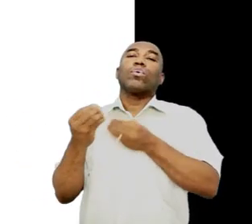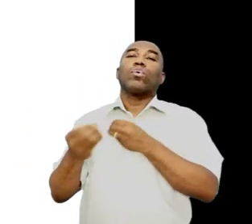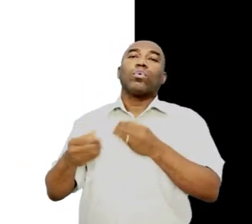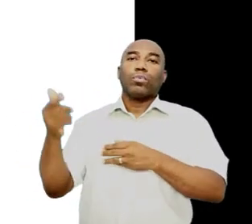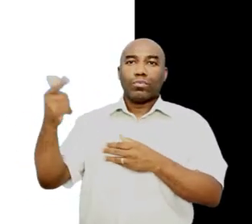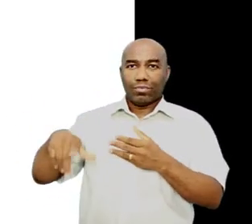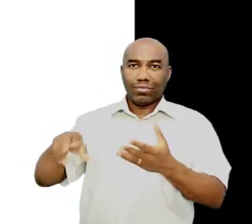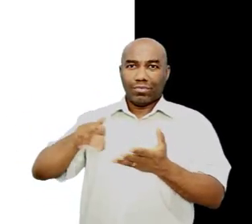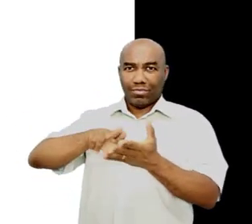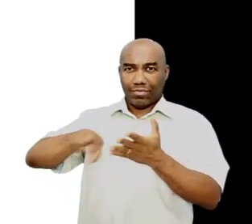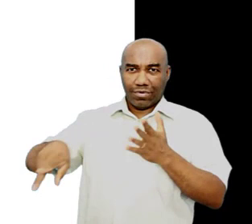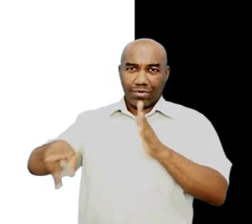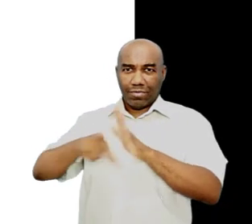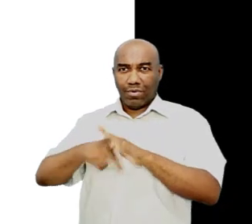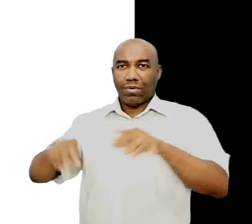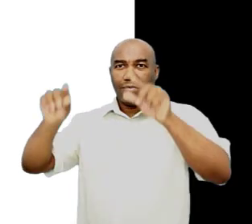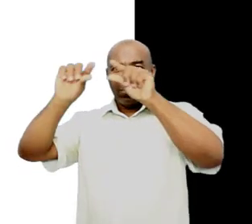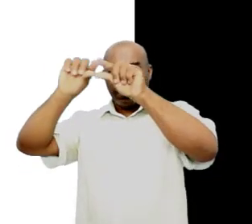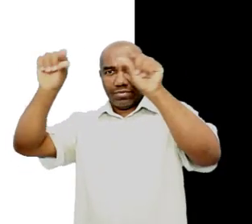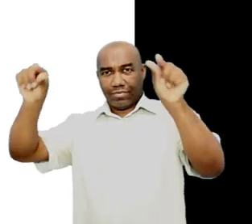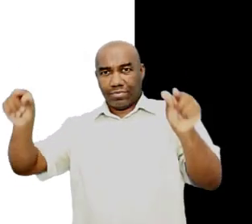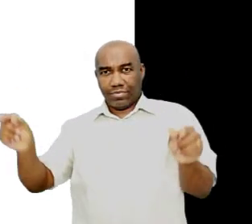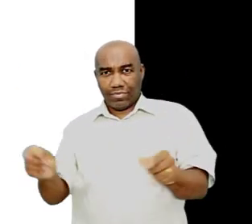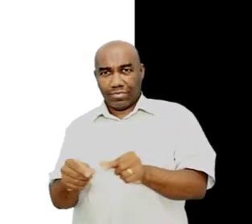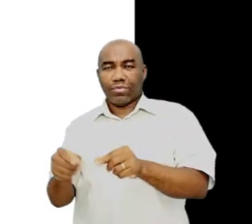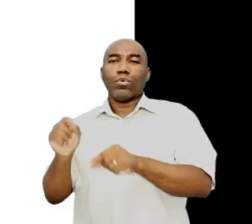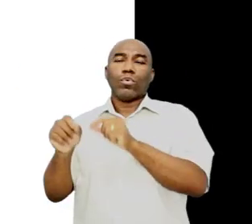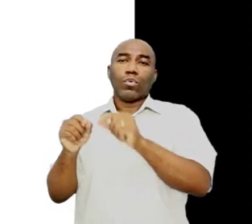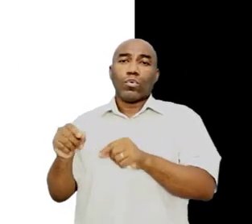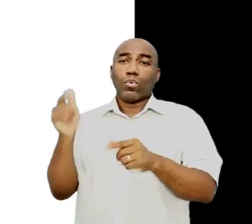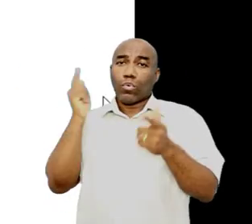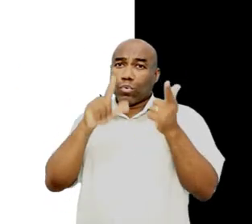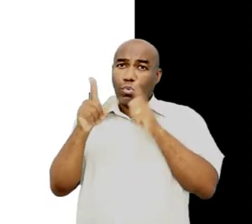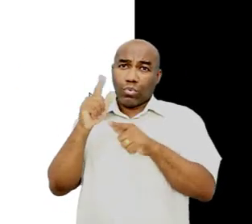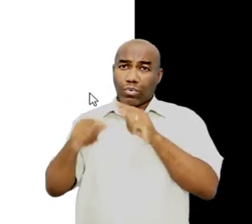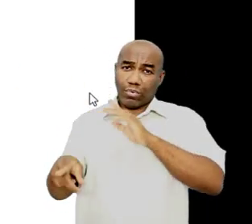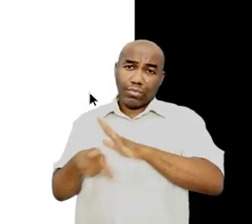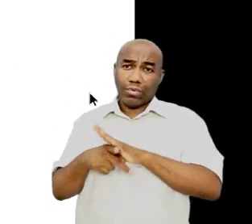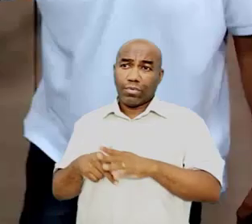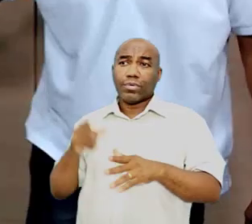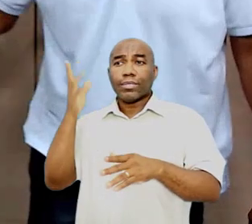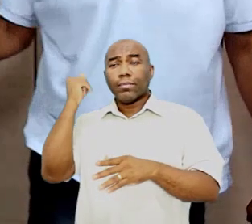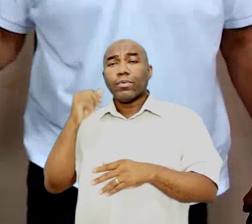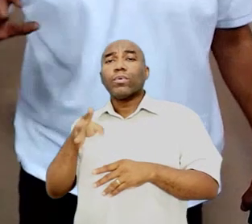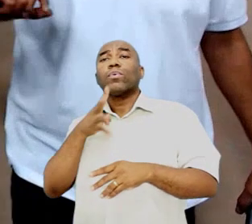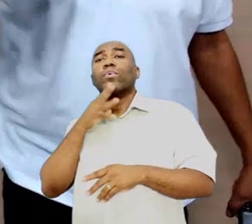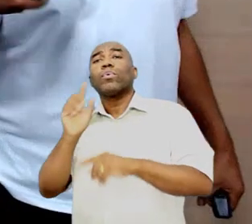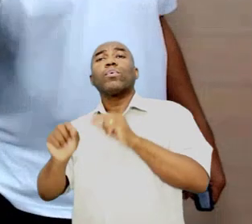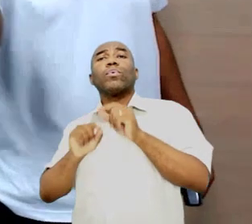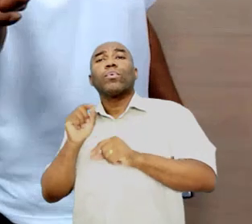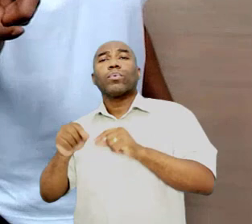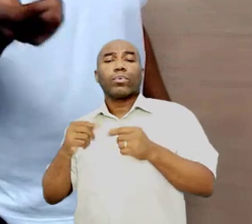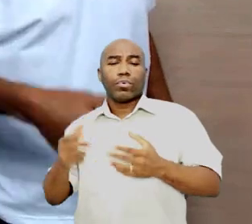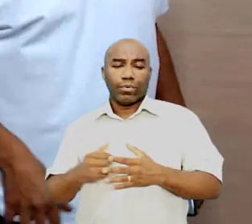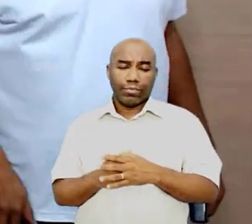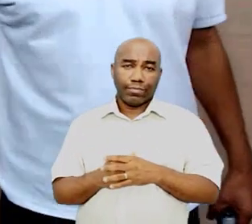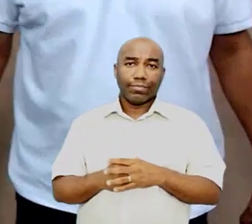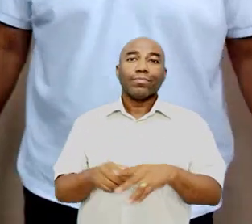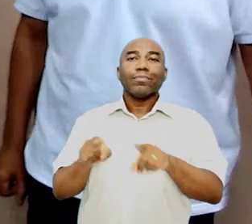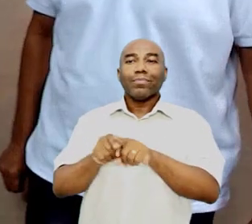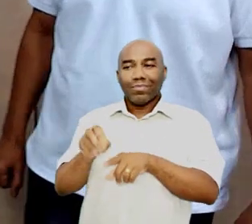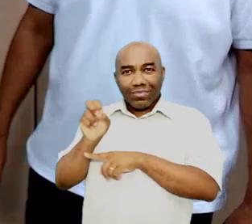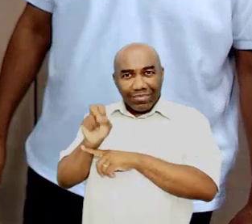vamos saber no ciclo viral, ciclo da infecção. Essa parte nós vamos ver. Como que o vírus faz